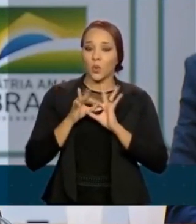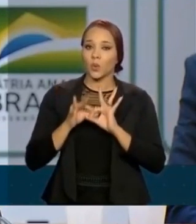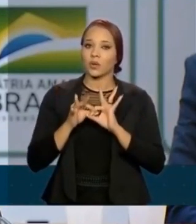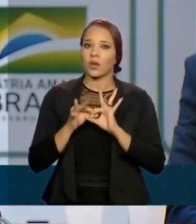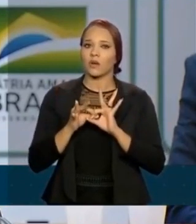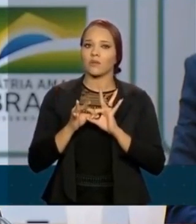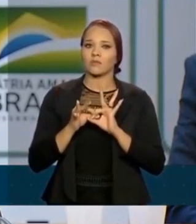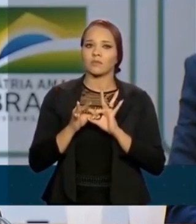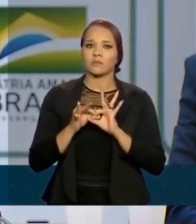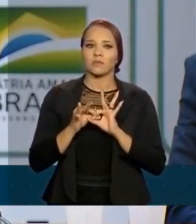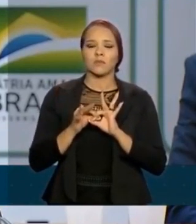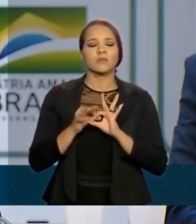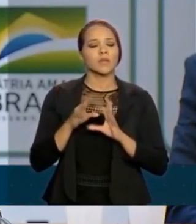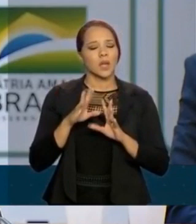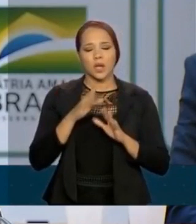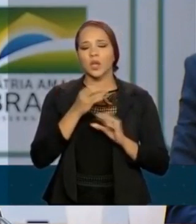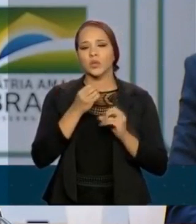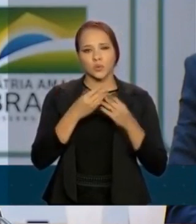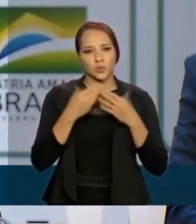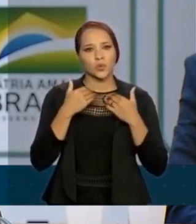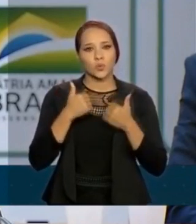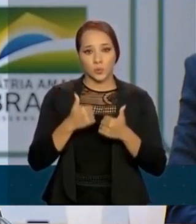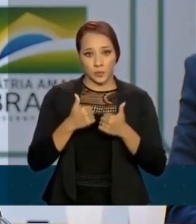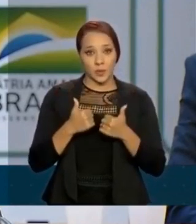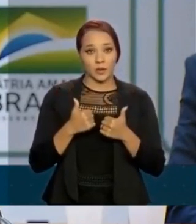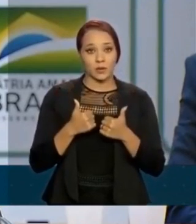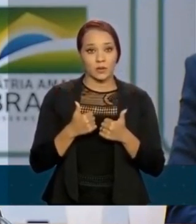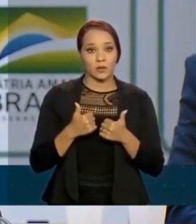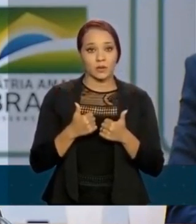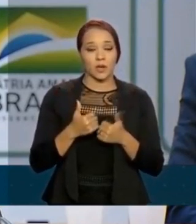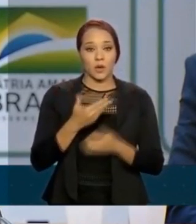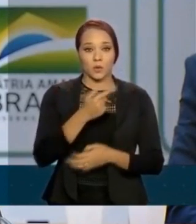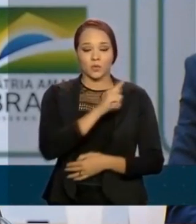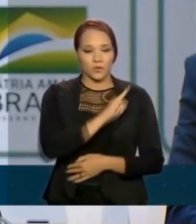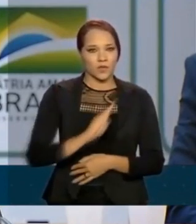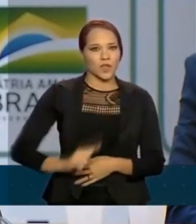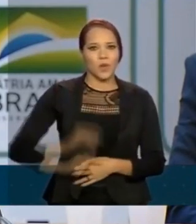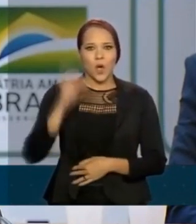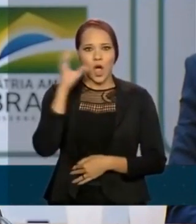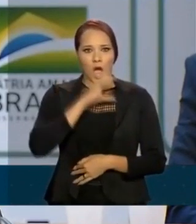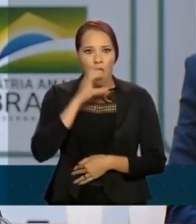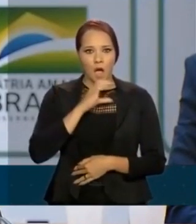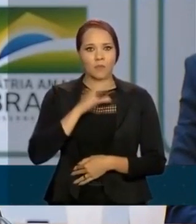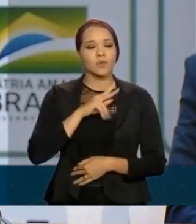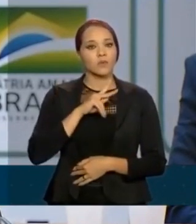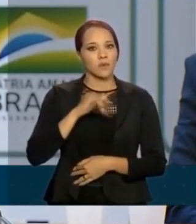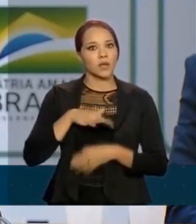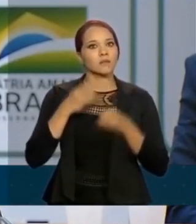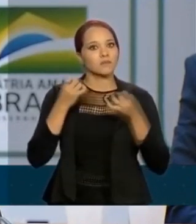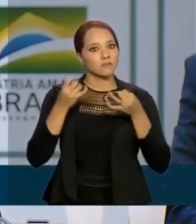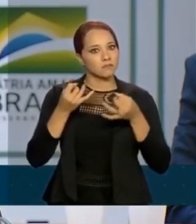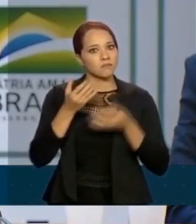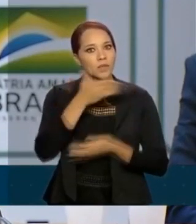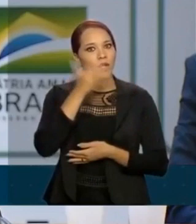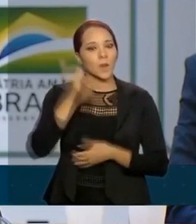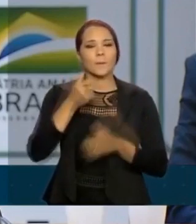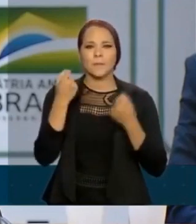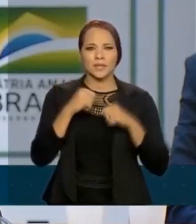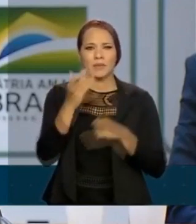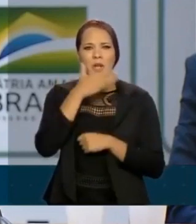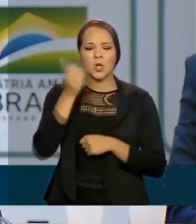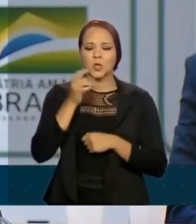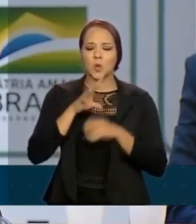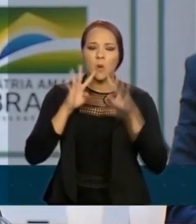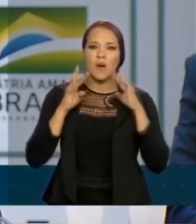momento para a gente andar, está tudo bem. Os governadores rapidamente vão reposicionar. A gente tem que melhorar esse